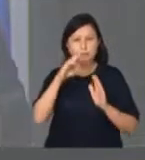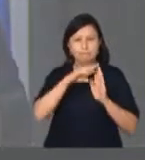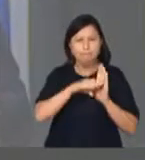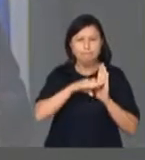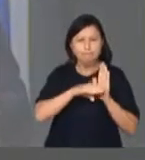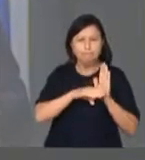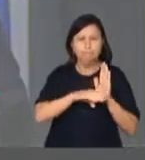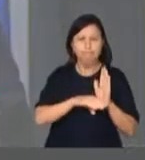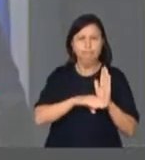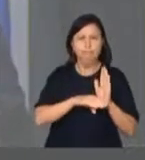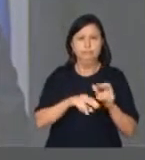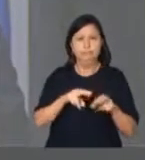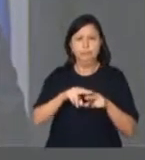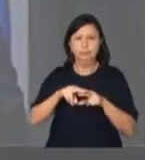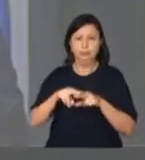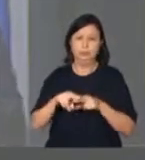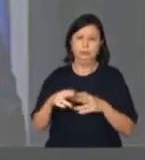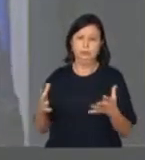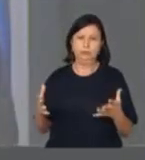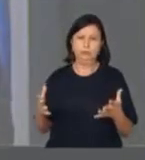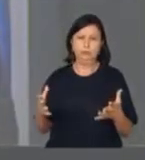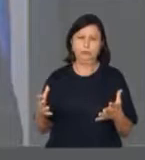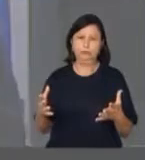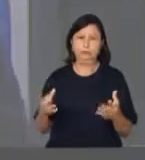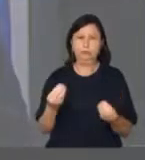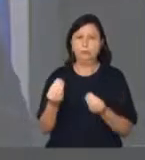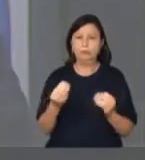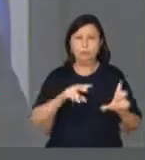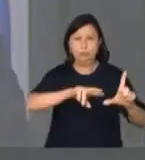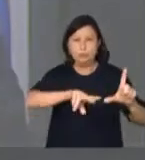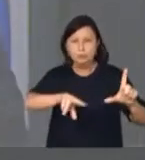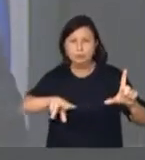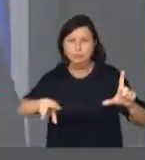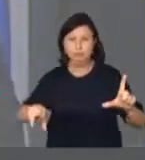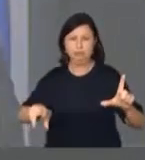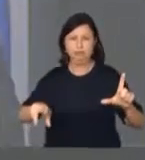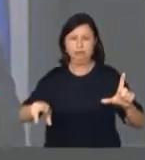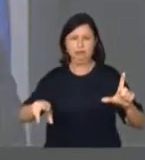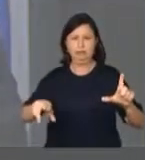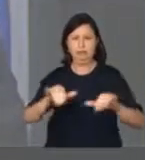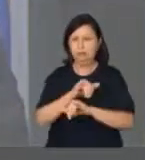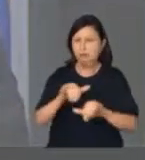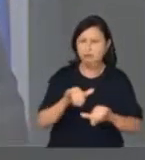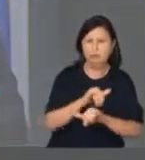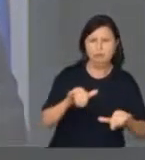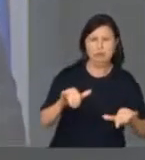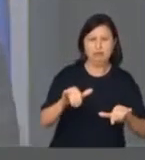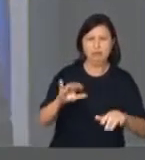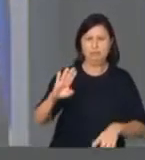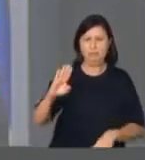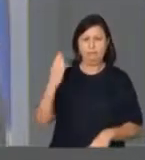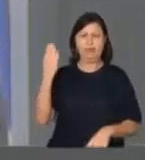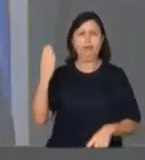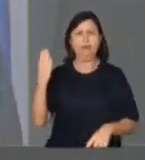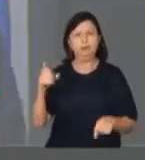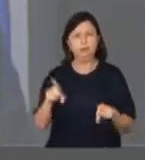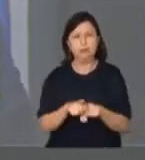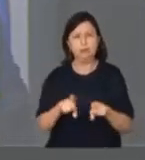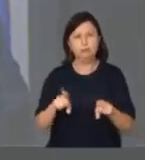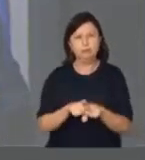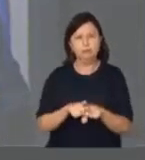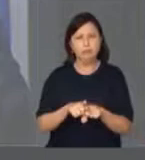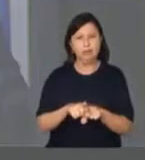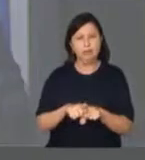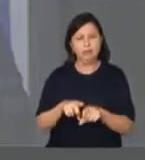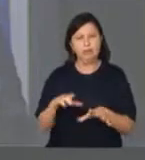país, porque, além de não falar a verdade do ponto de vista de arrecadação, deixam de